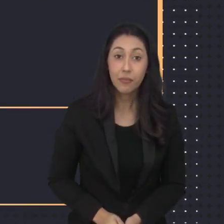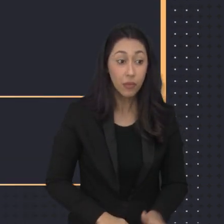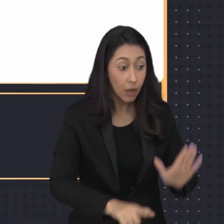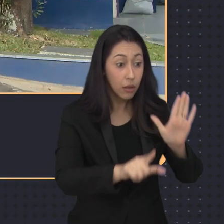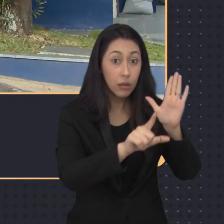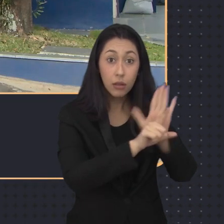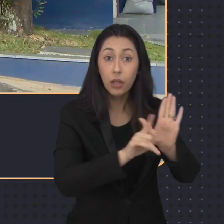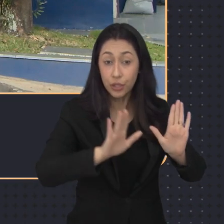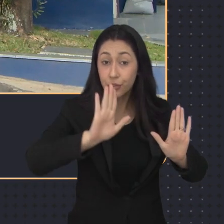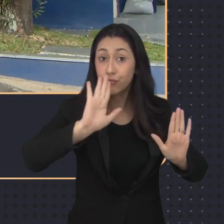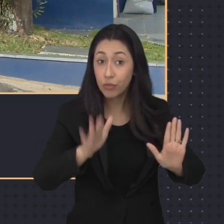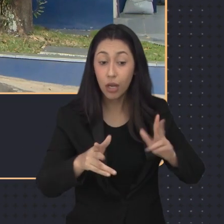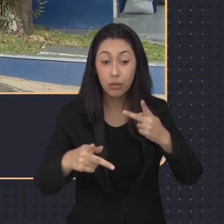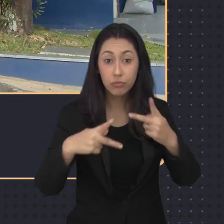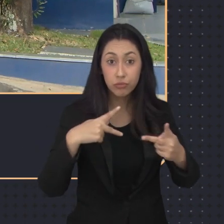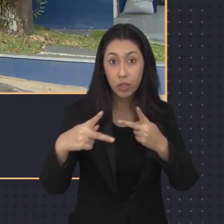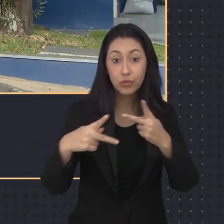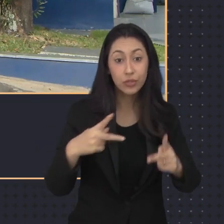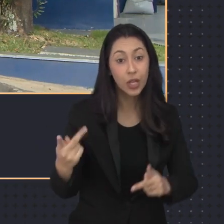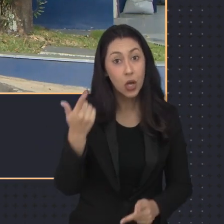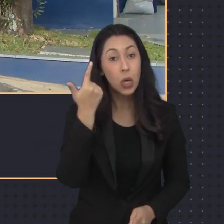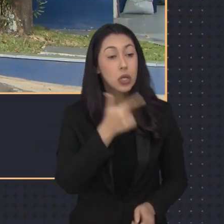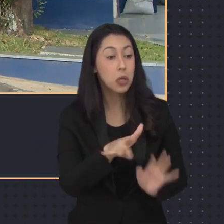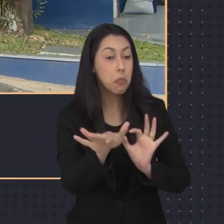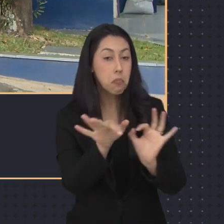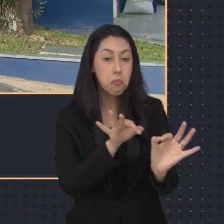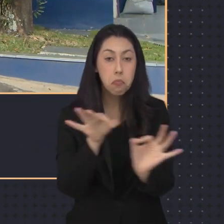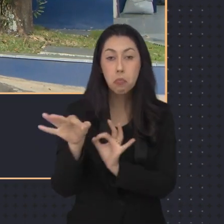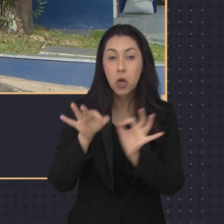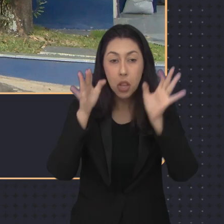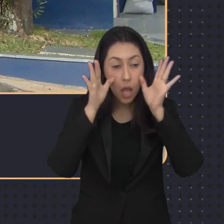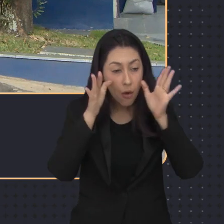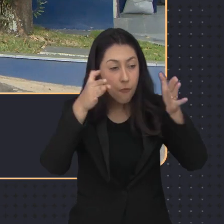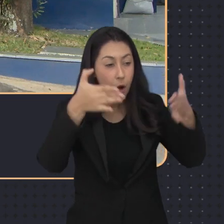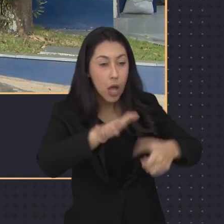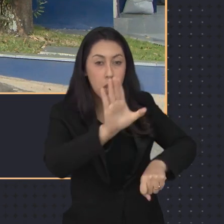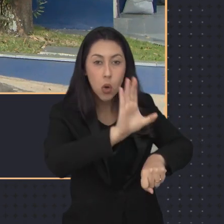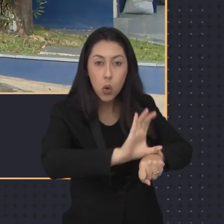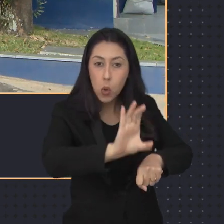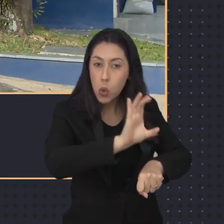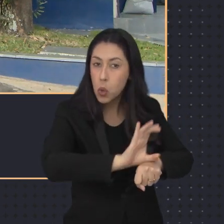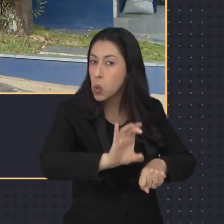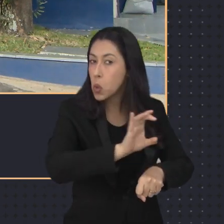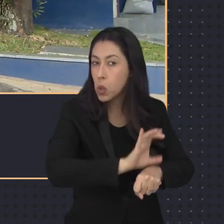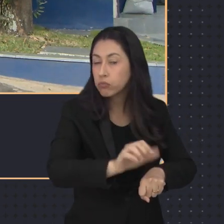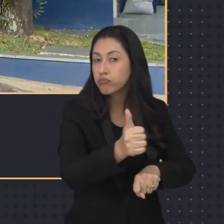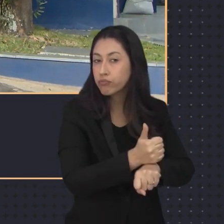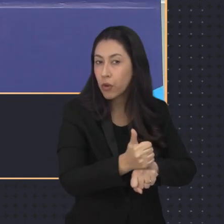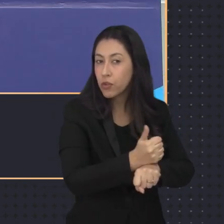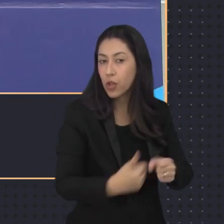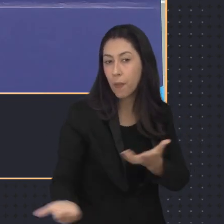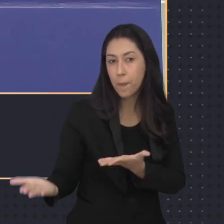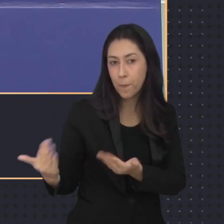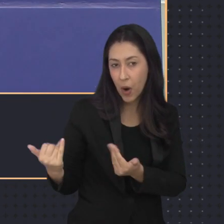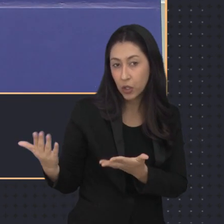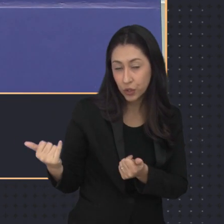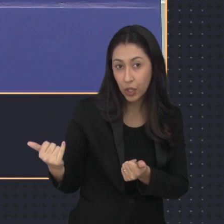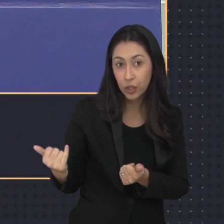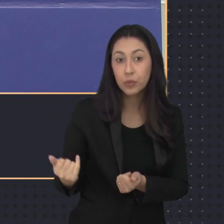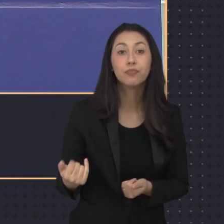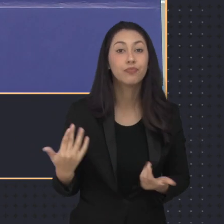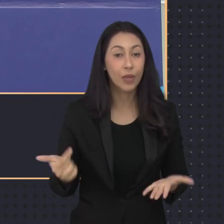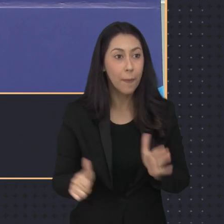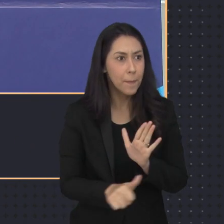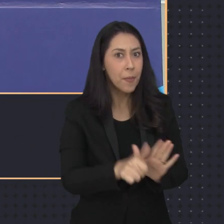Agora é Lei. São José dos Campos ganhou um programa voltado para capacitar jovens que buscam o primeiro emprego. A iniciativa,